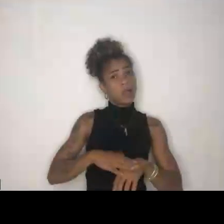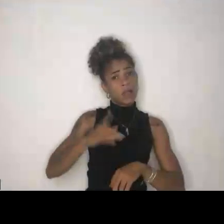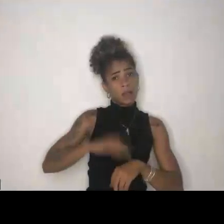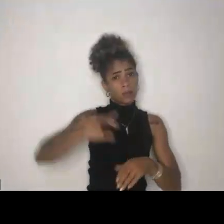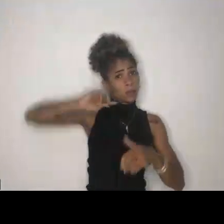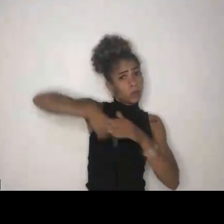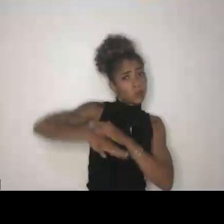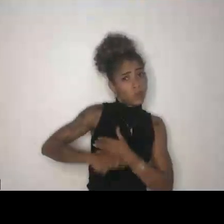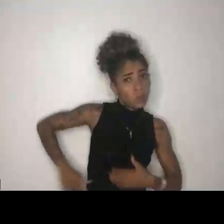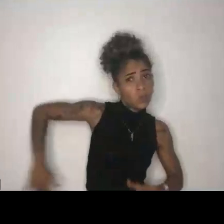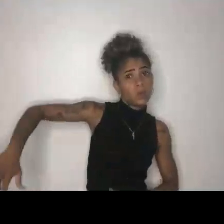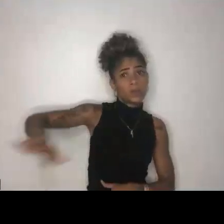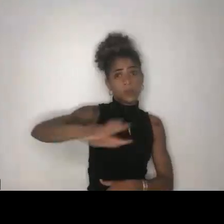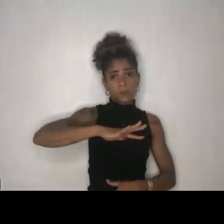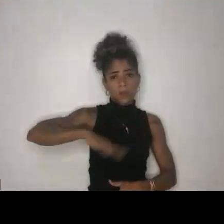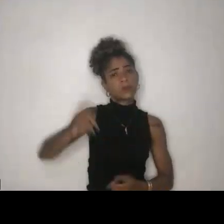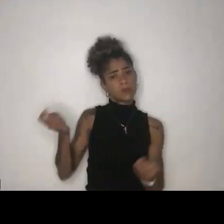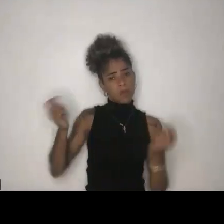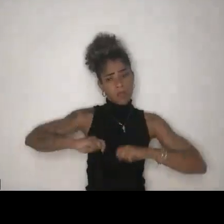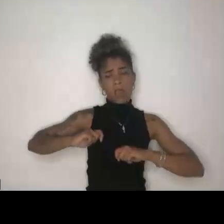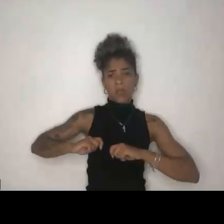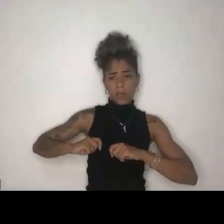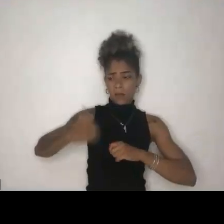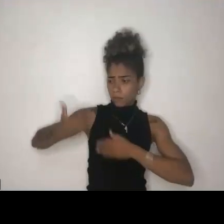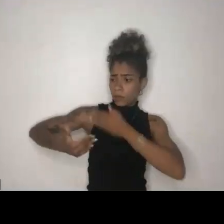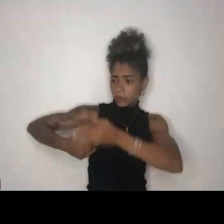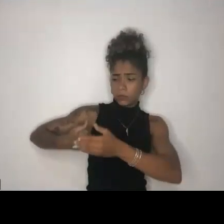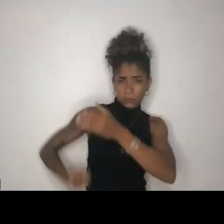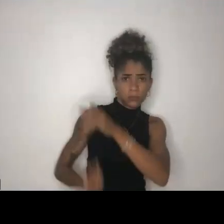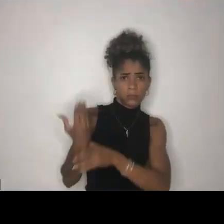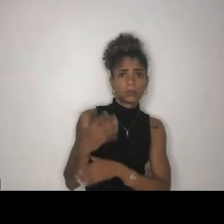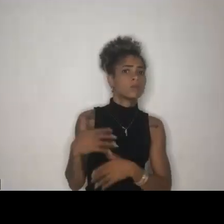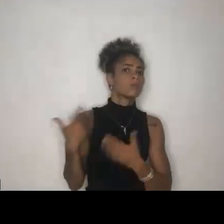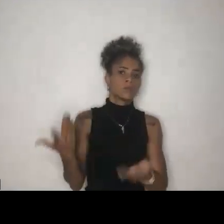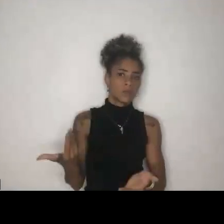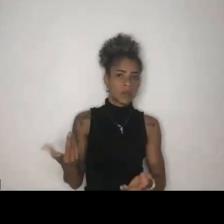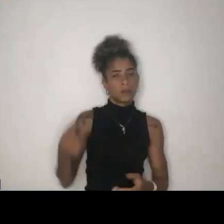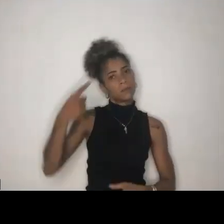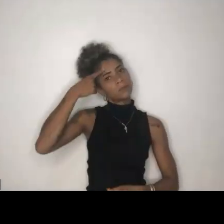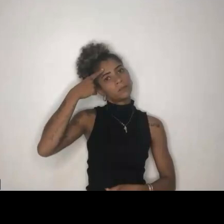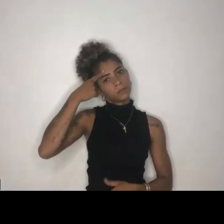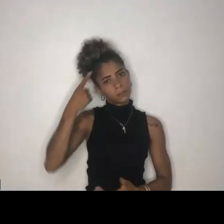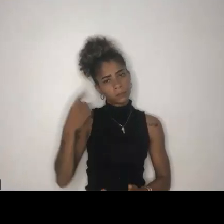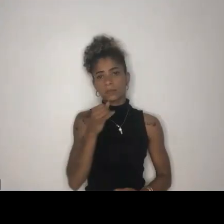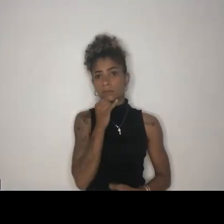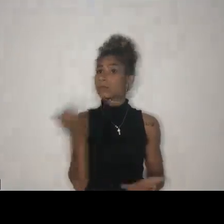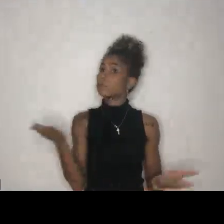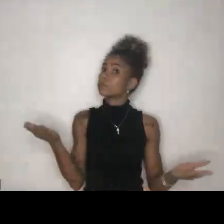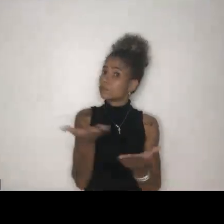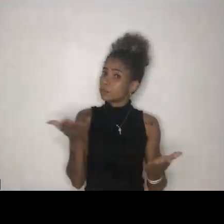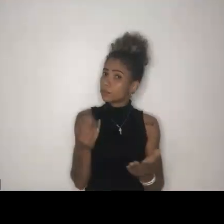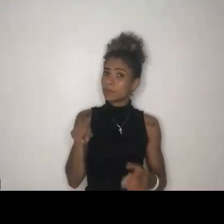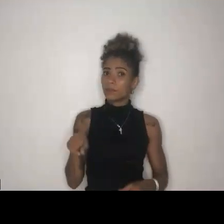espaço isso tudo é processo criativo então assim cara a gente pensar que hoje amou